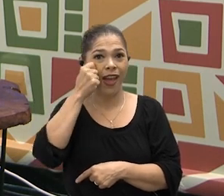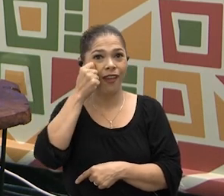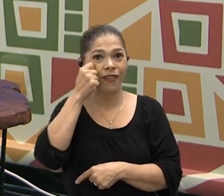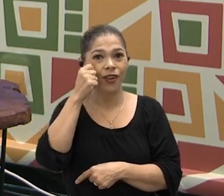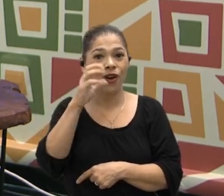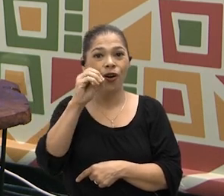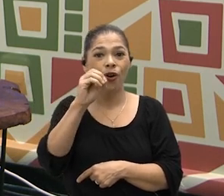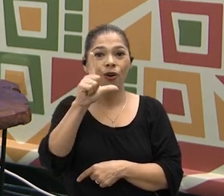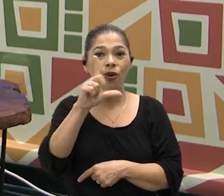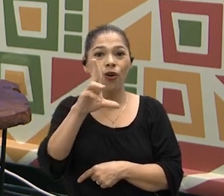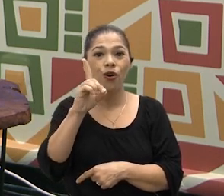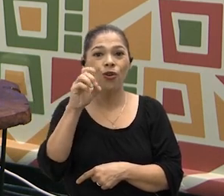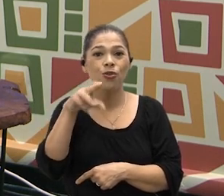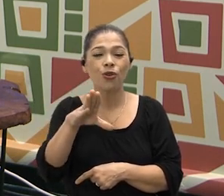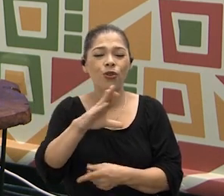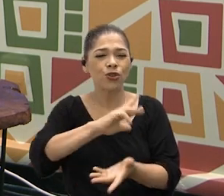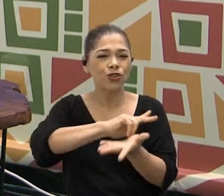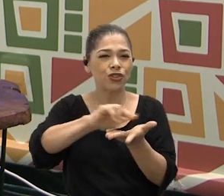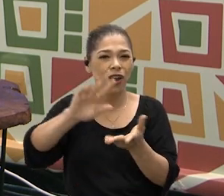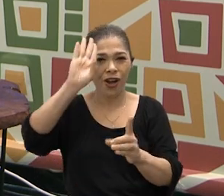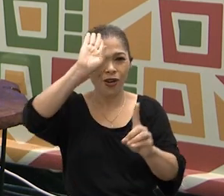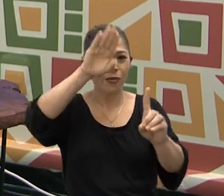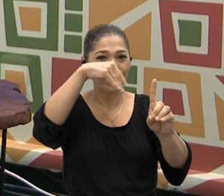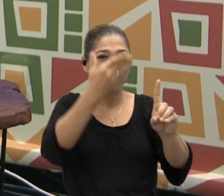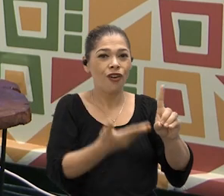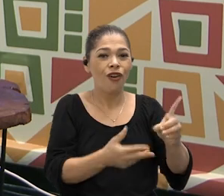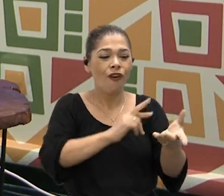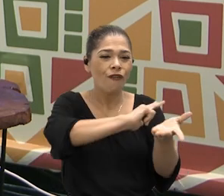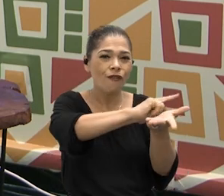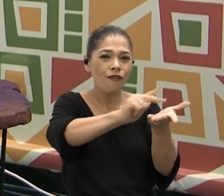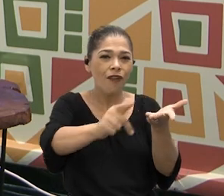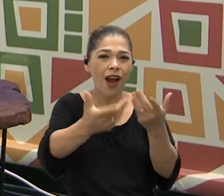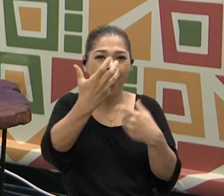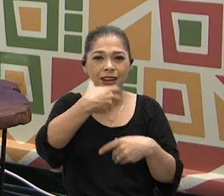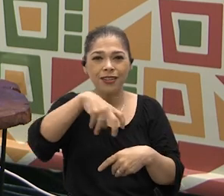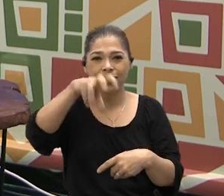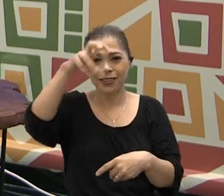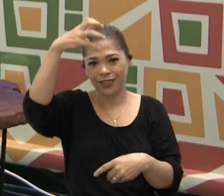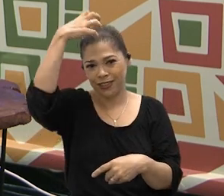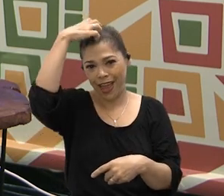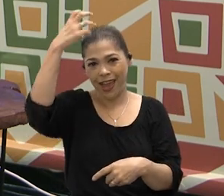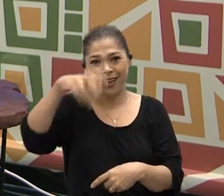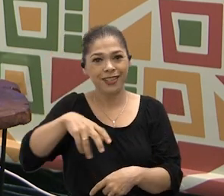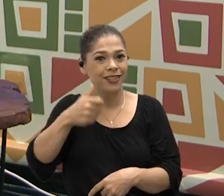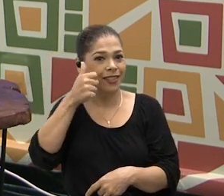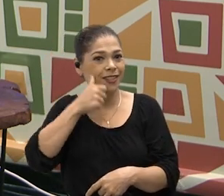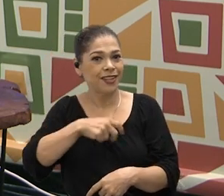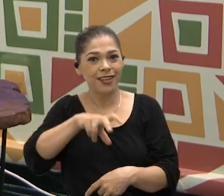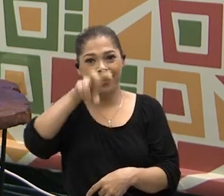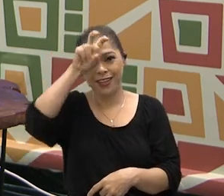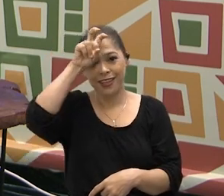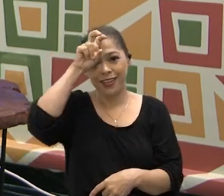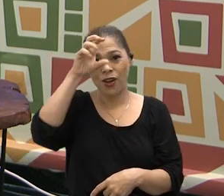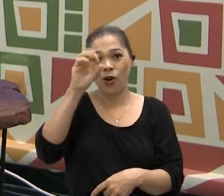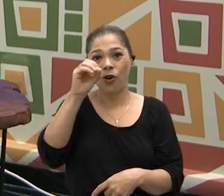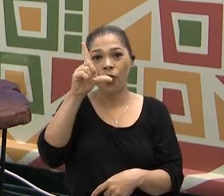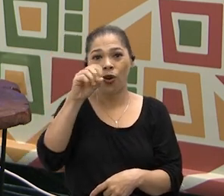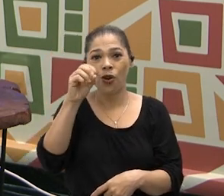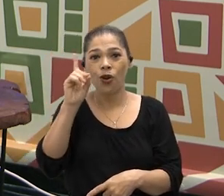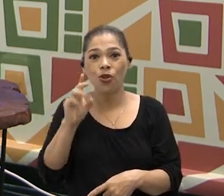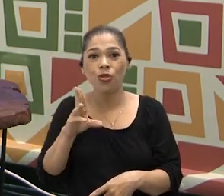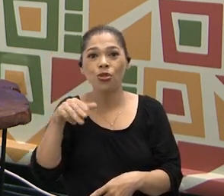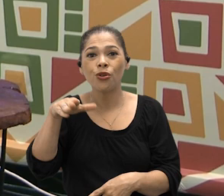Olodum já homenageou vários reis e rainhas egípcias agora mesmo semana passada